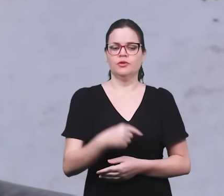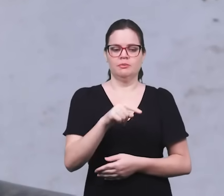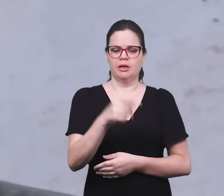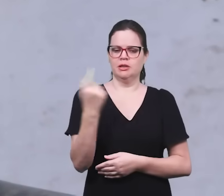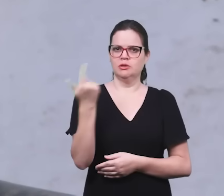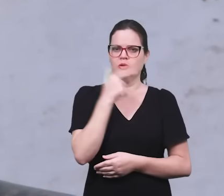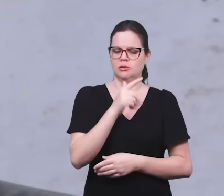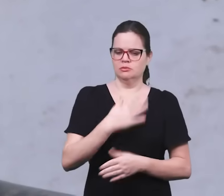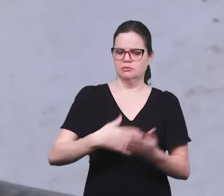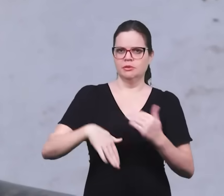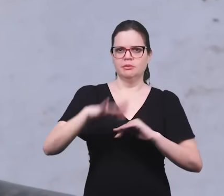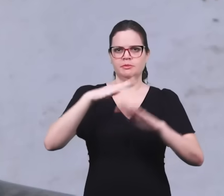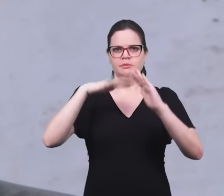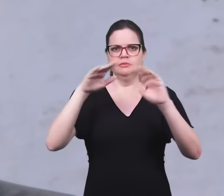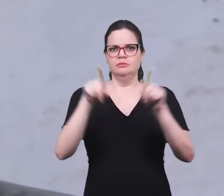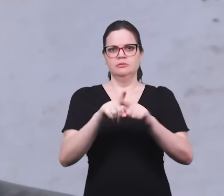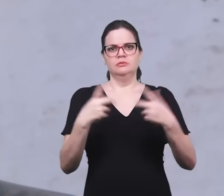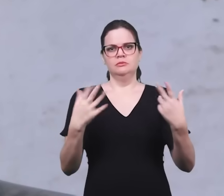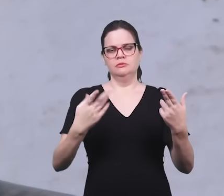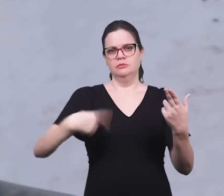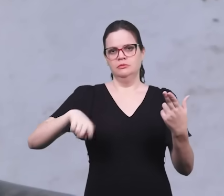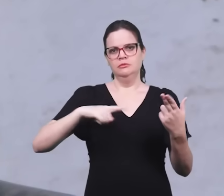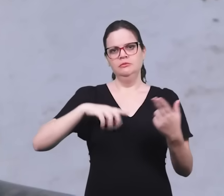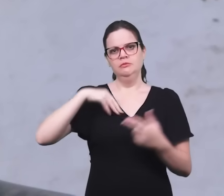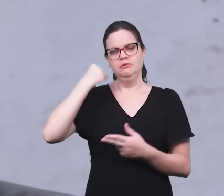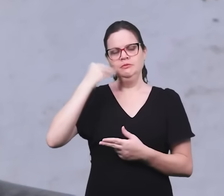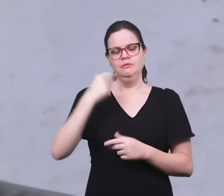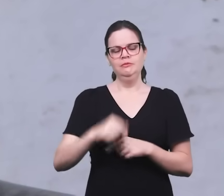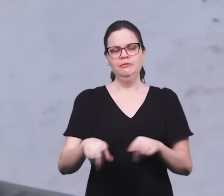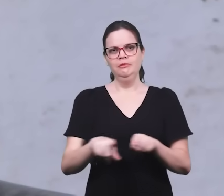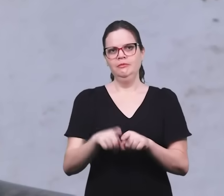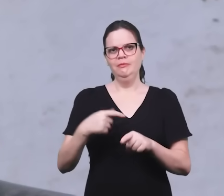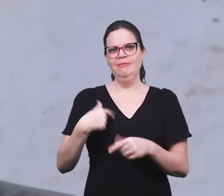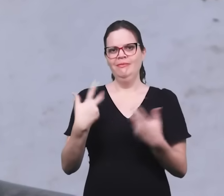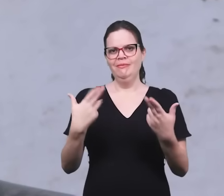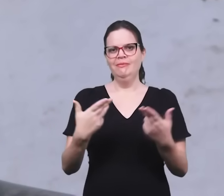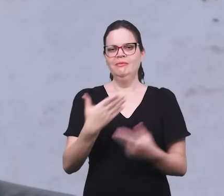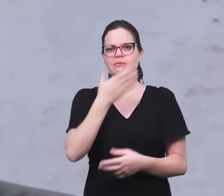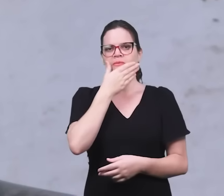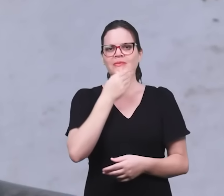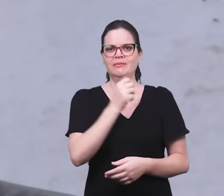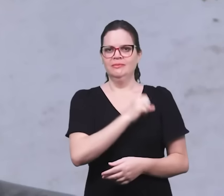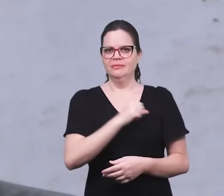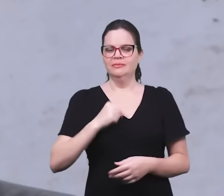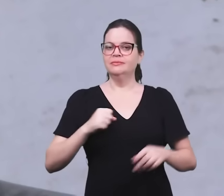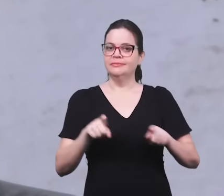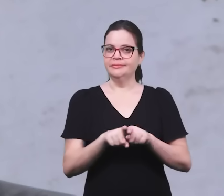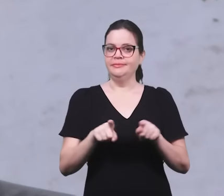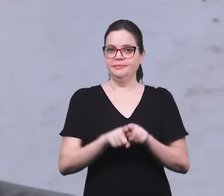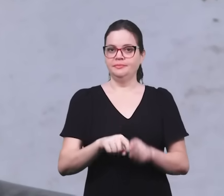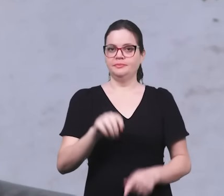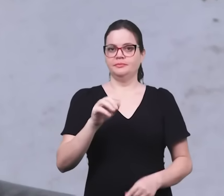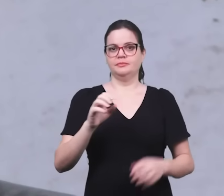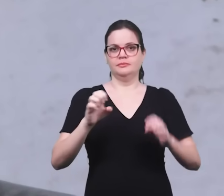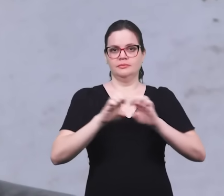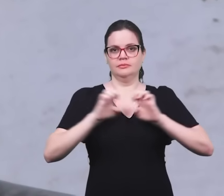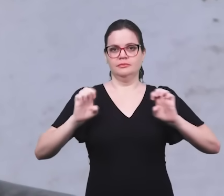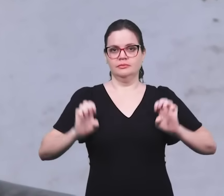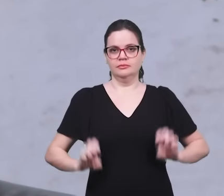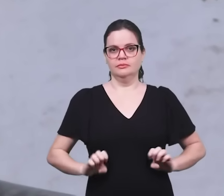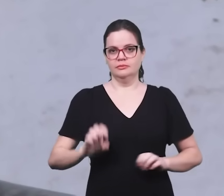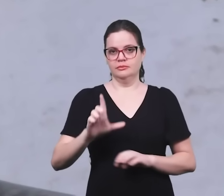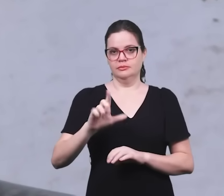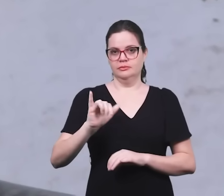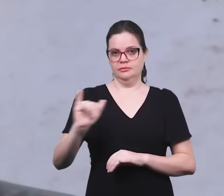filhos alcançassem a mesma experiência que eles tiveram. O que pedia o profeta Samuel, Eli também, o sacerdote. Depois você olha lá